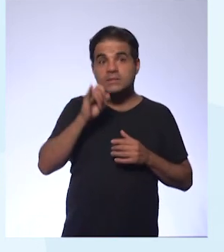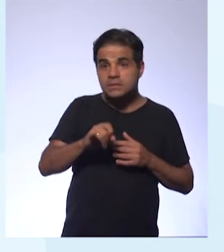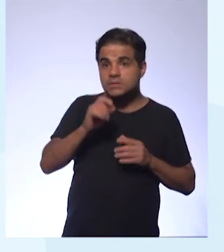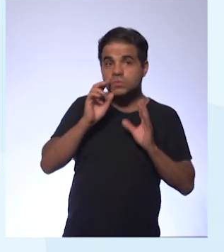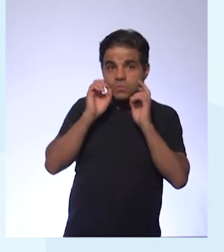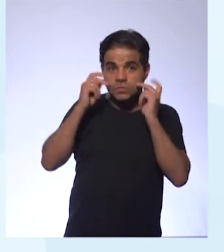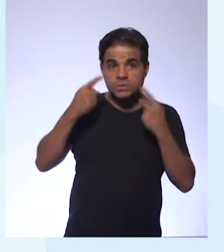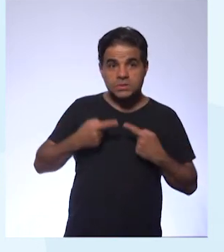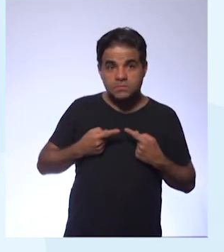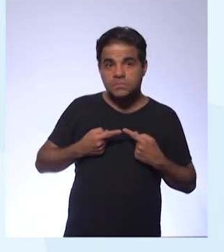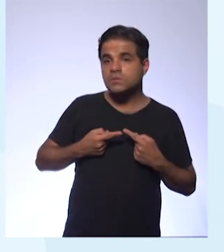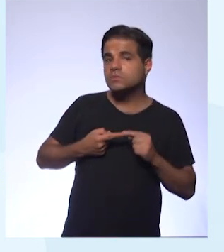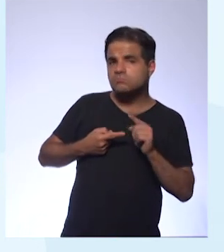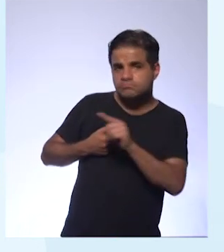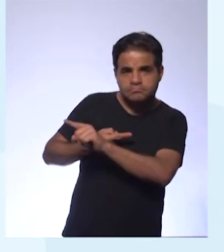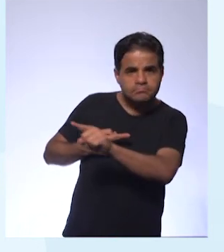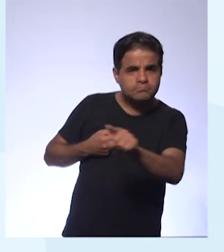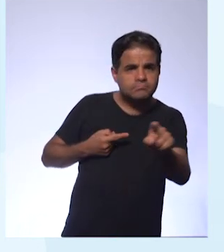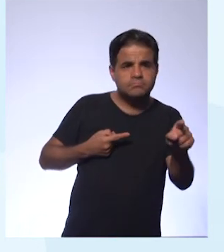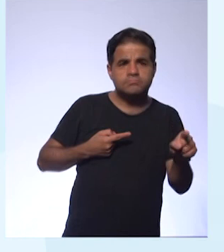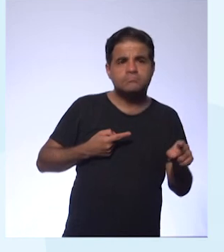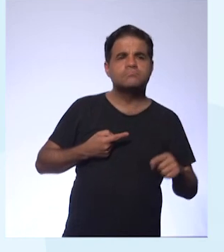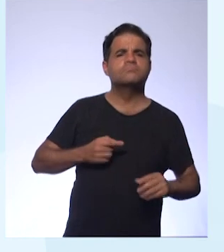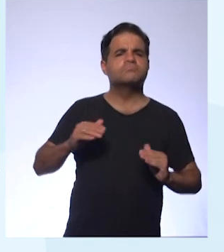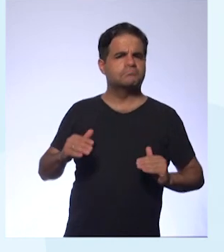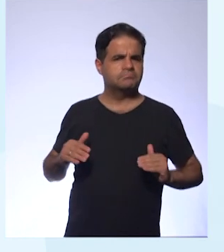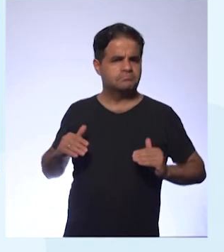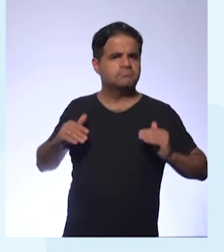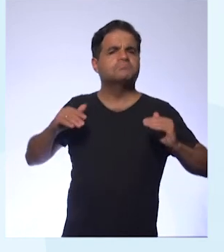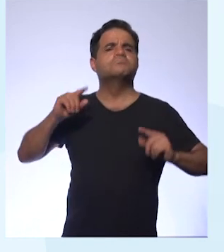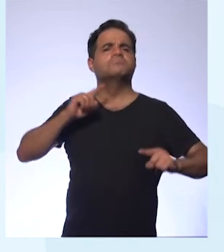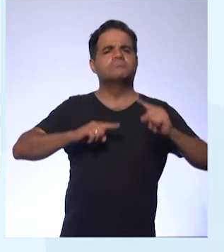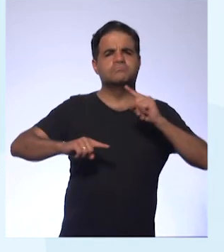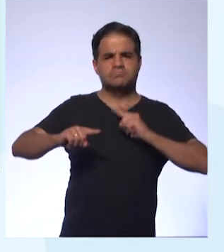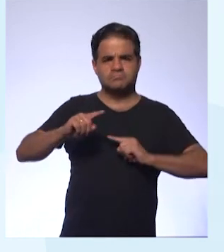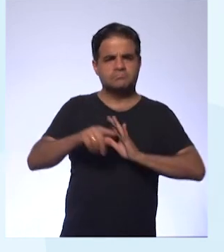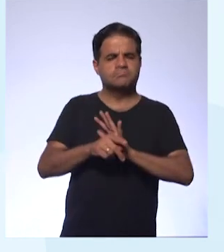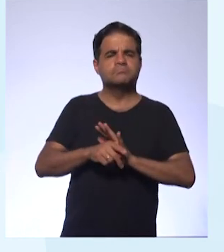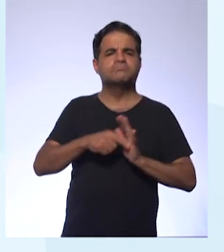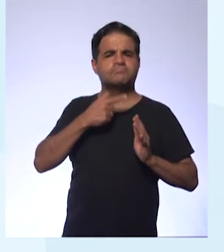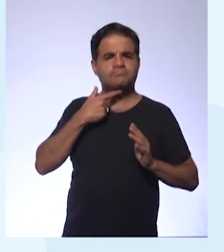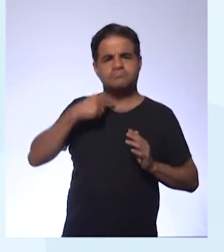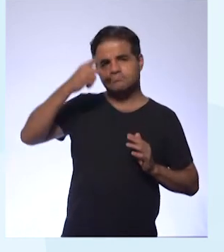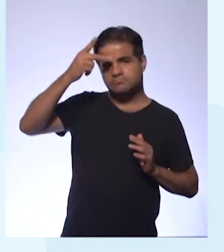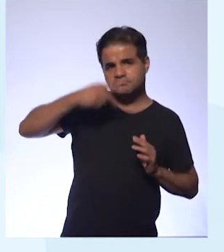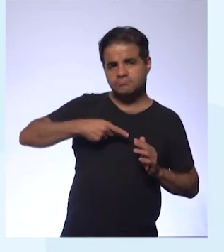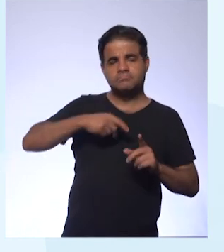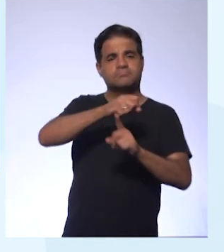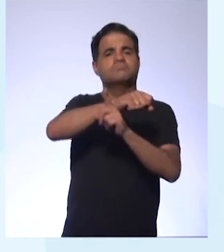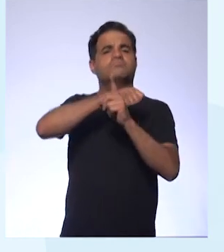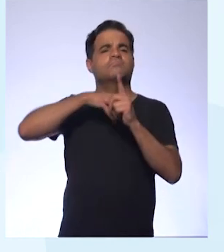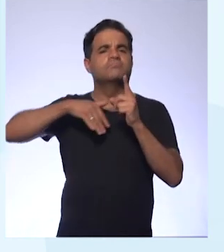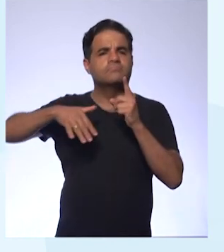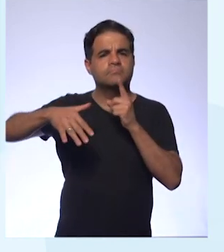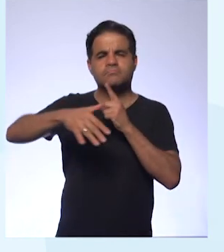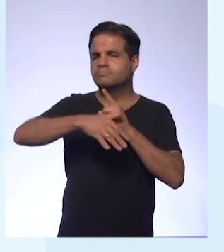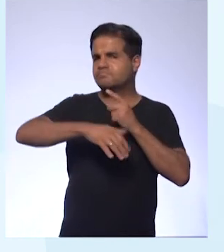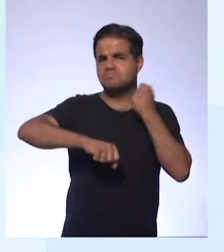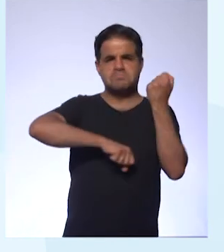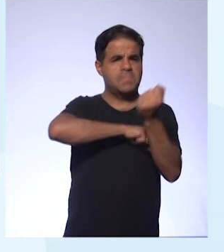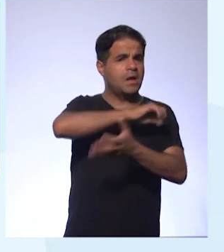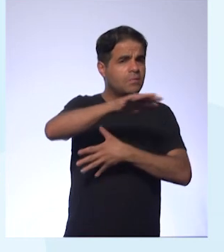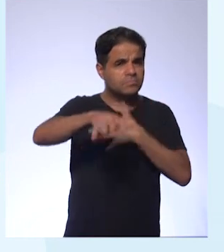seres humanos estivessem se autogovernando de acordo com as próprias vontades, a sociedade seria um